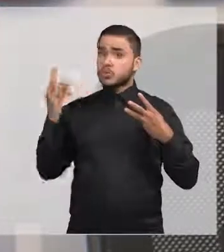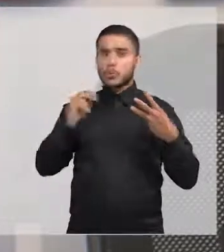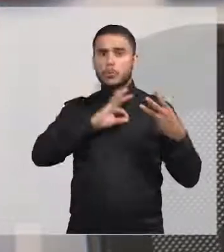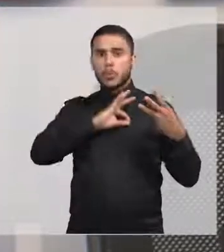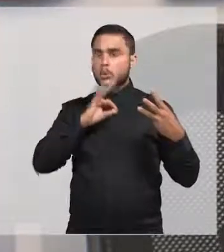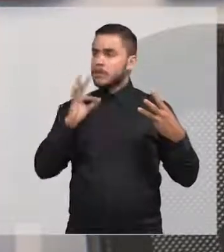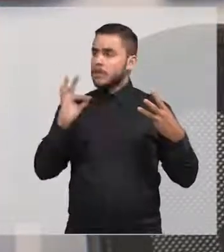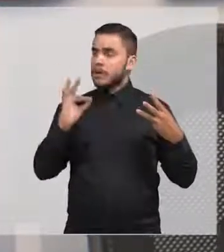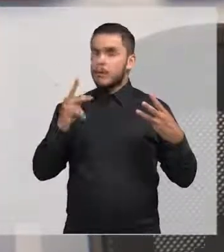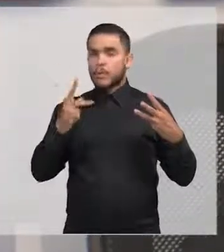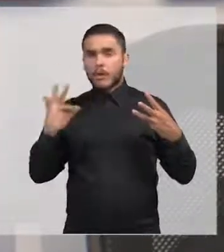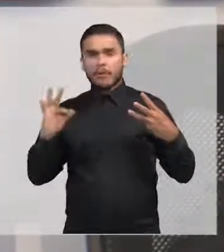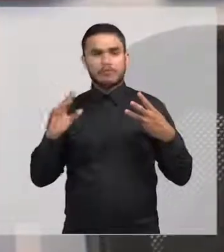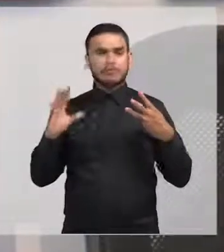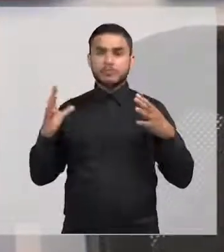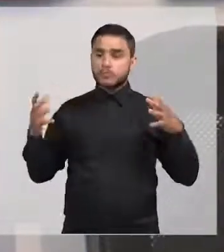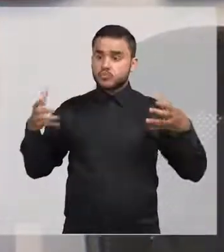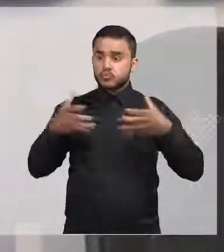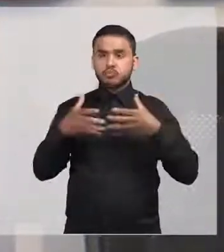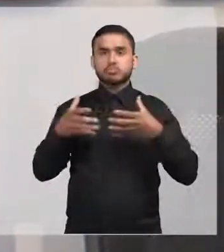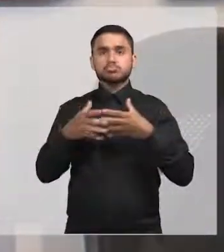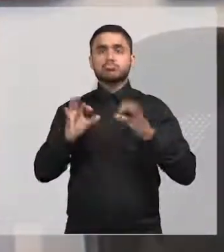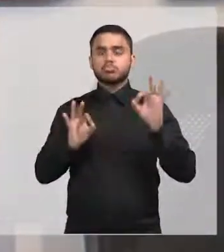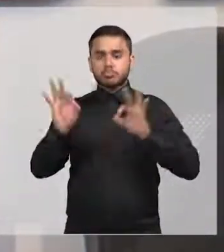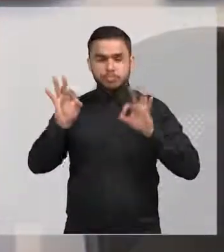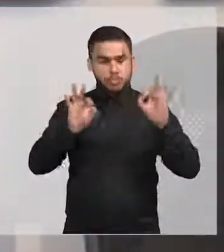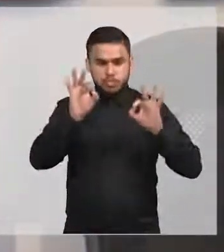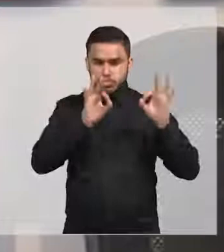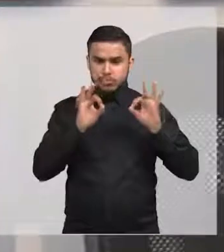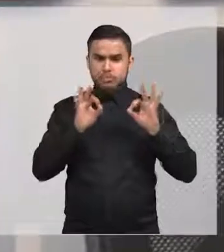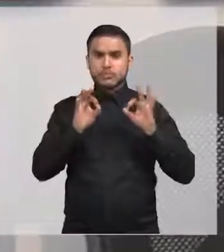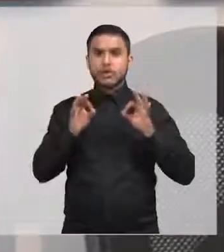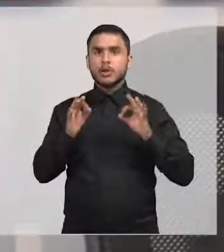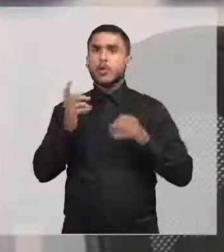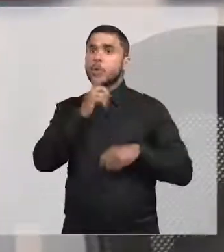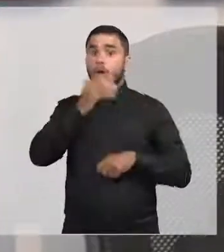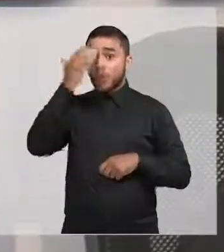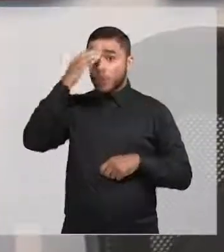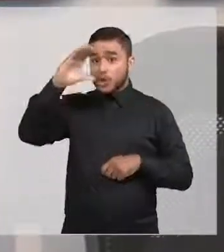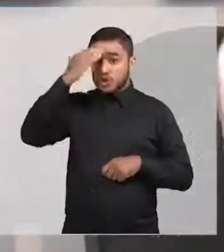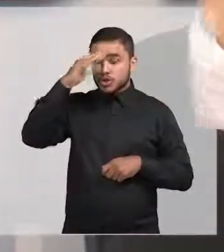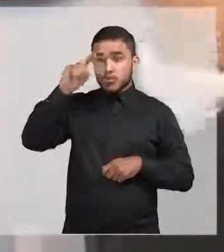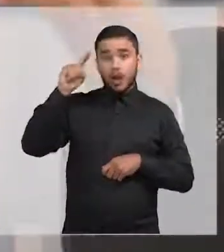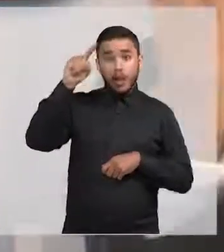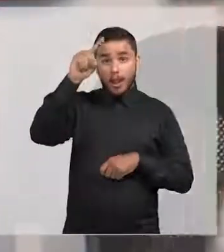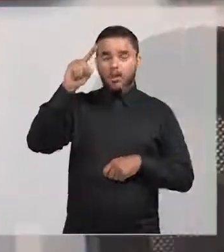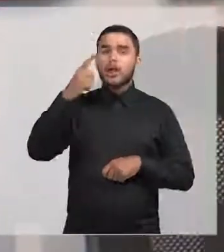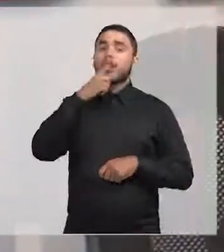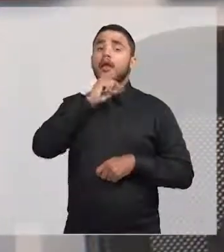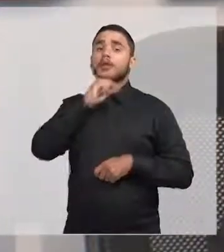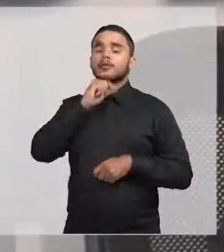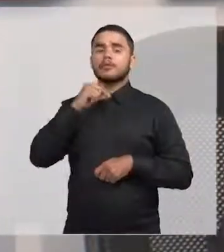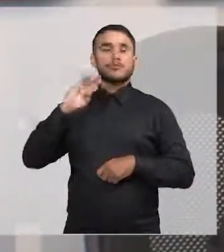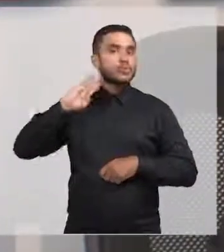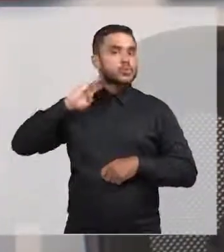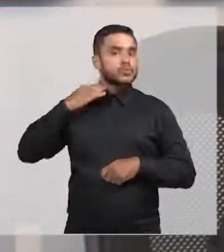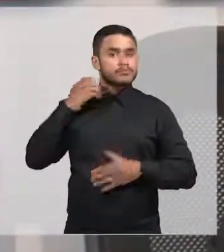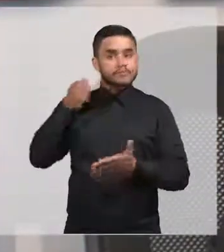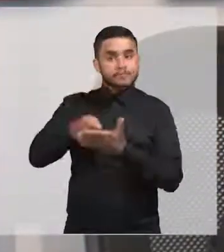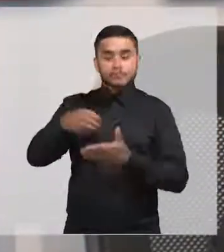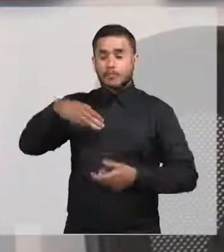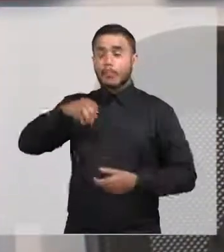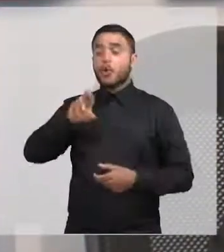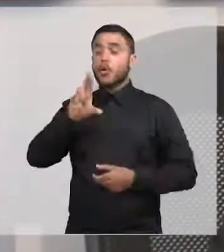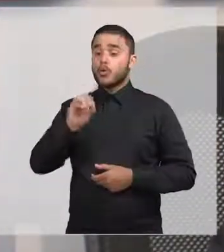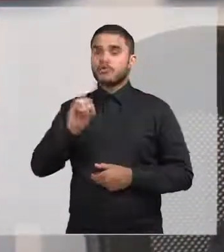com um outro nome opcional para que o seu grupo político futuramente também fique mais